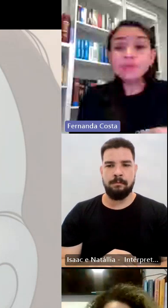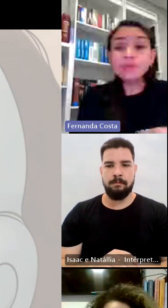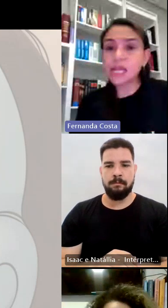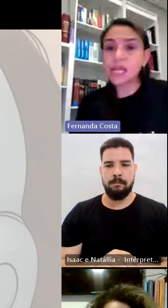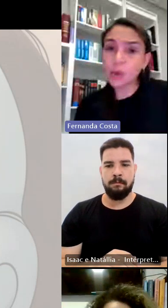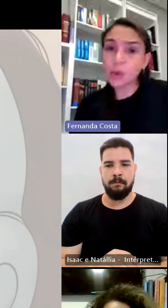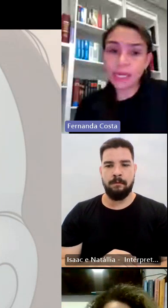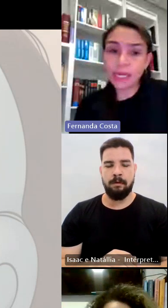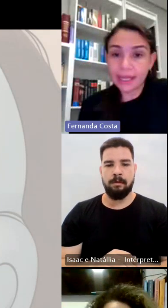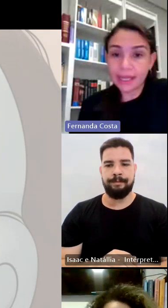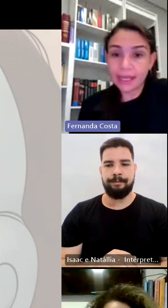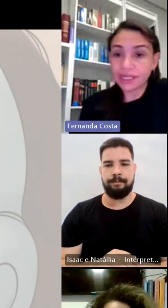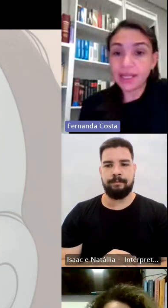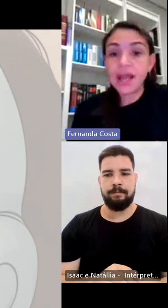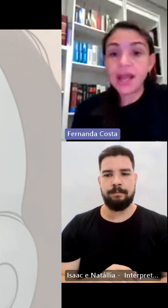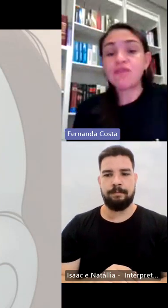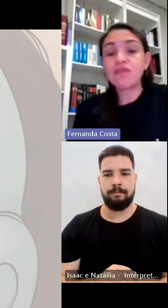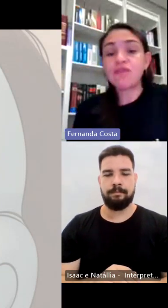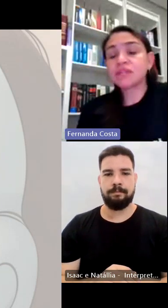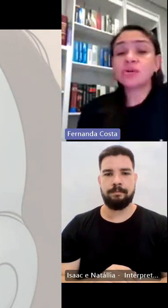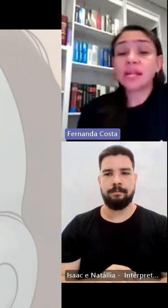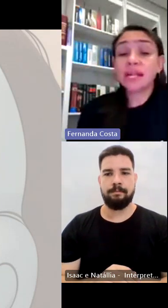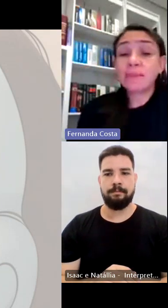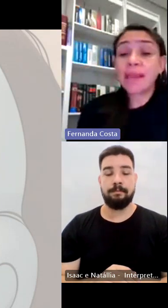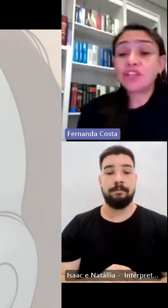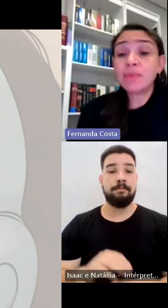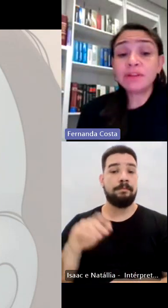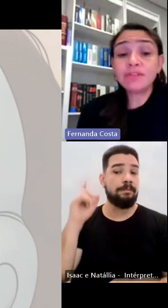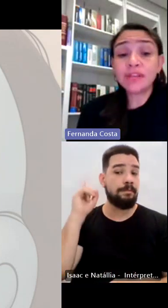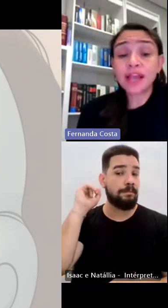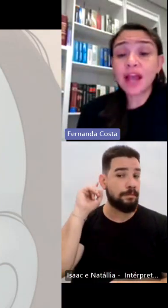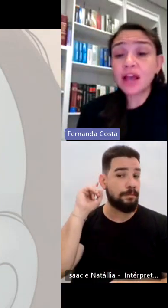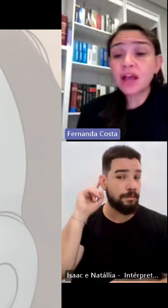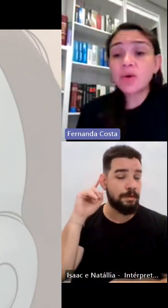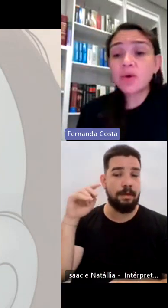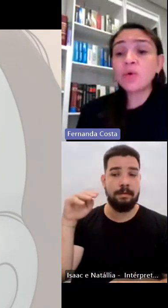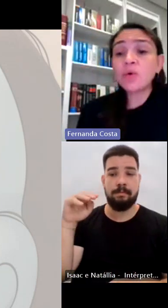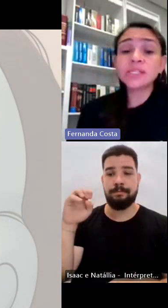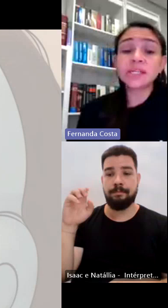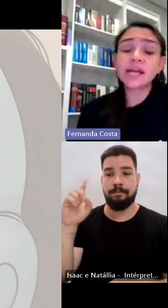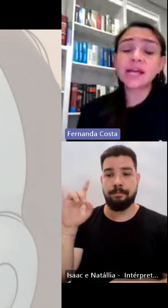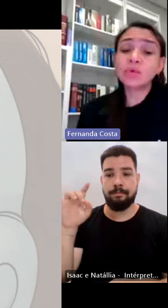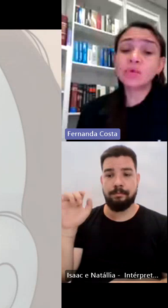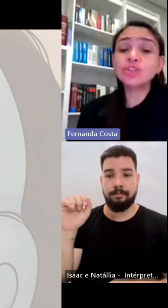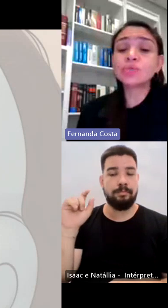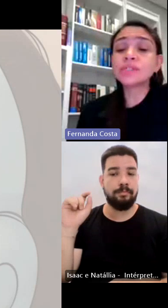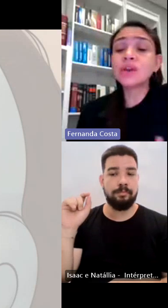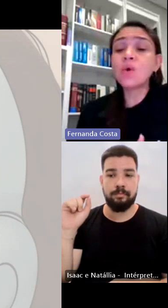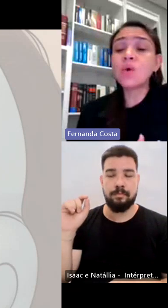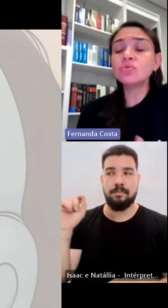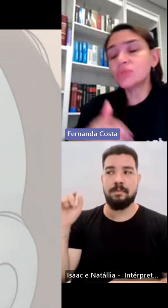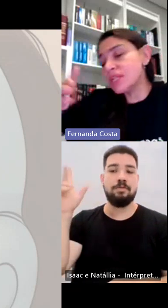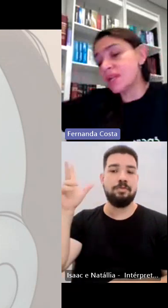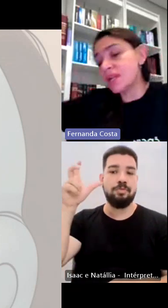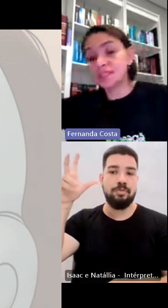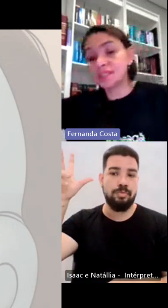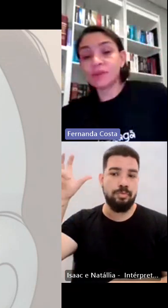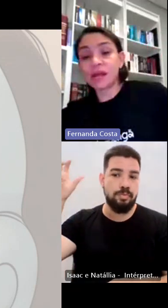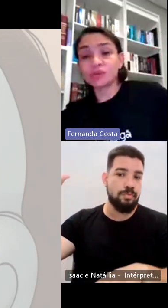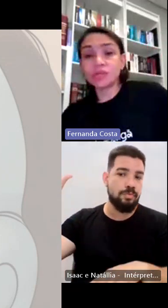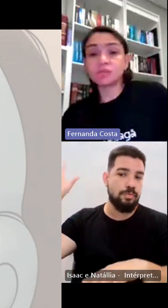a função dessa orelha média, né? A função dessa orelha média é amplificar os sinais acústicos e